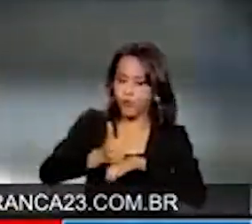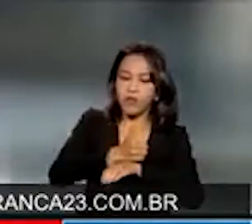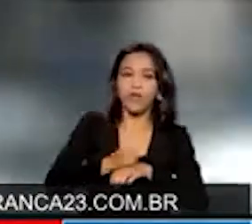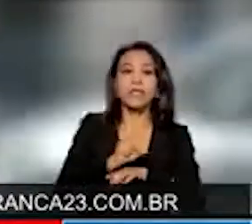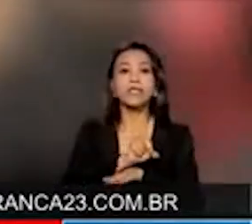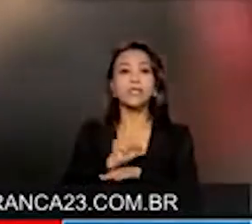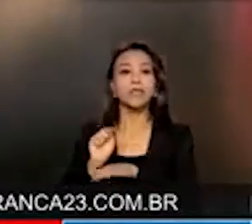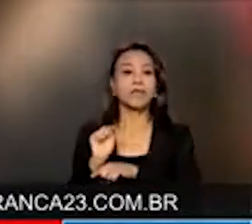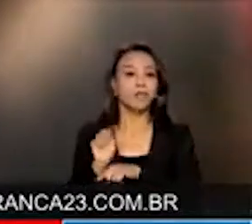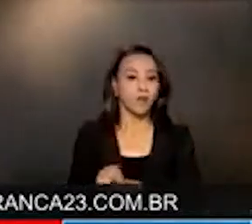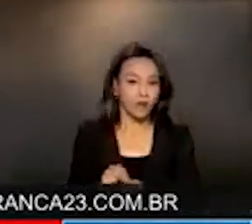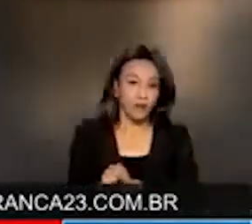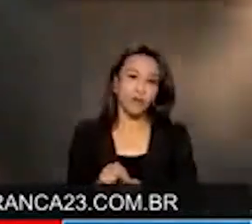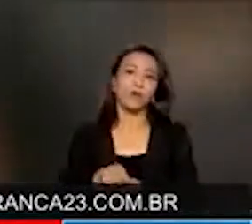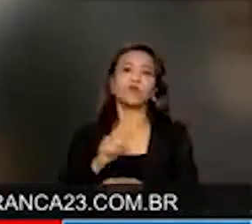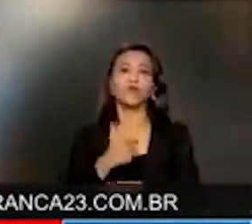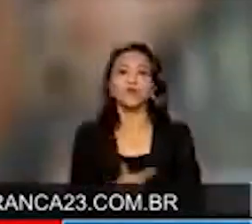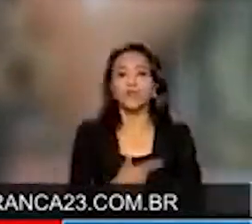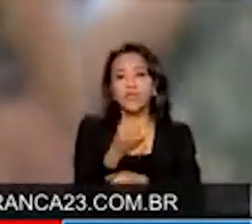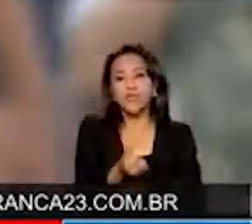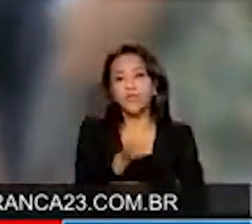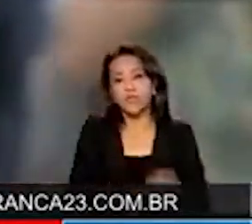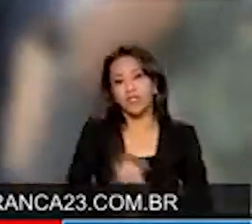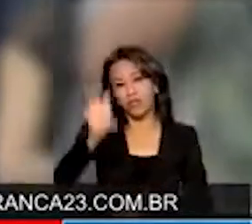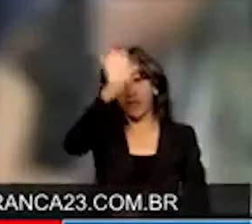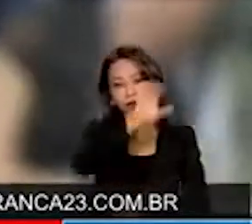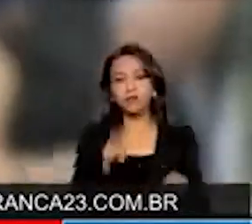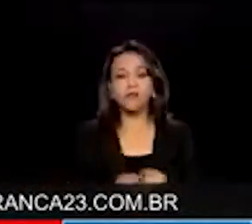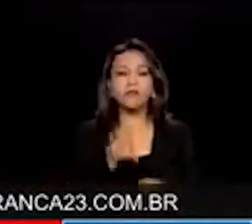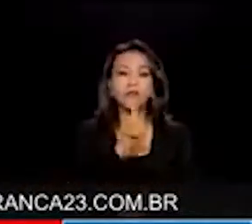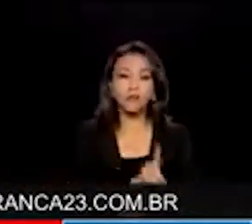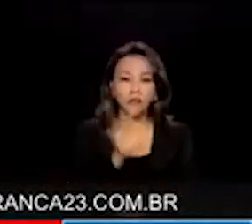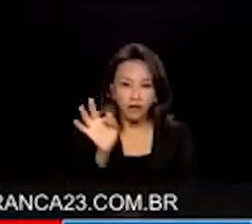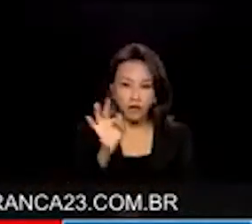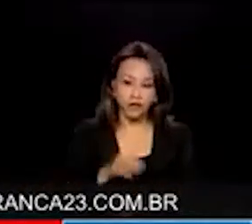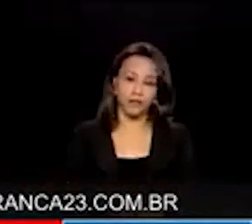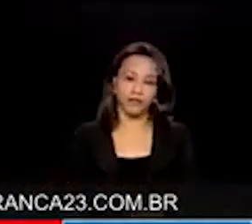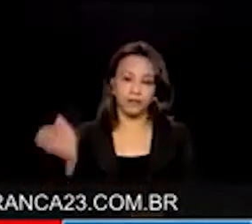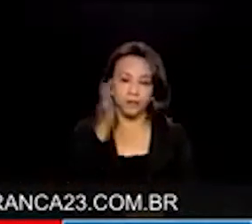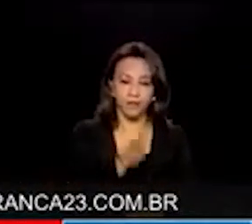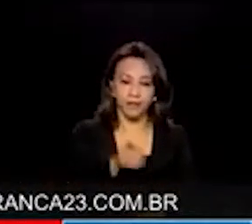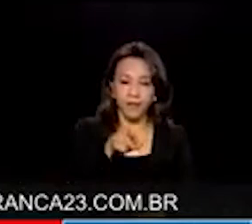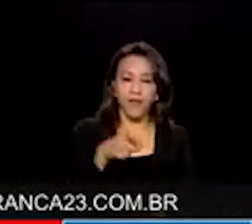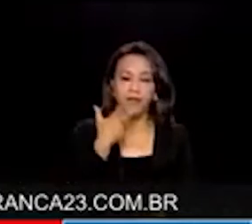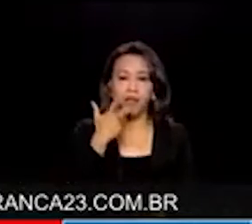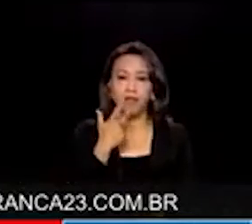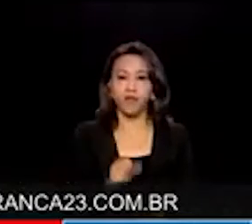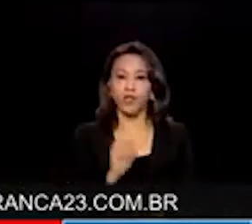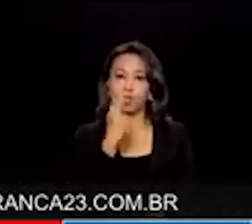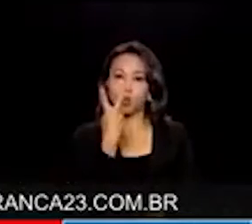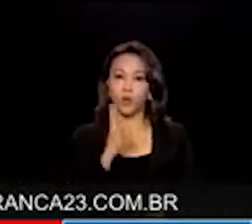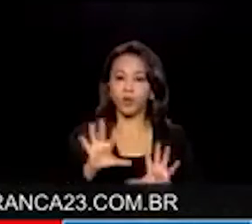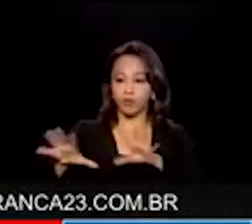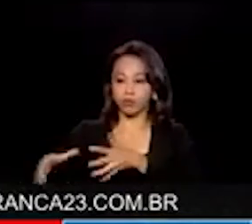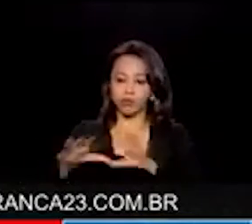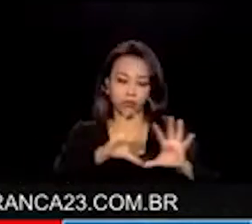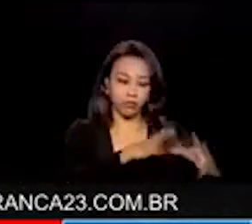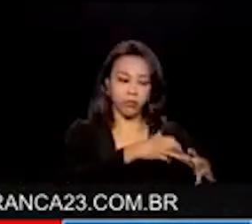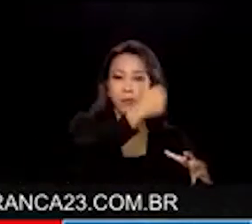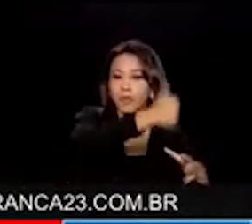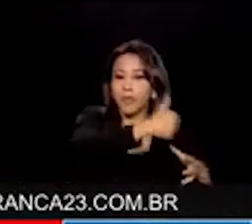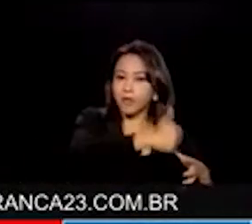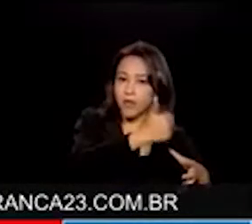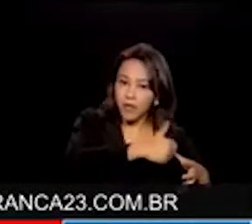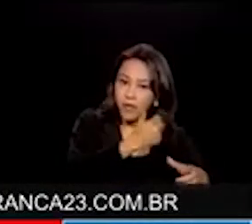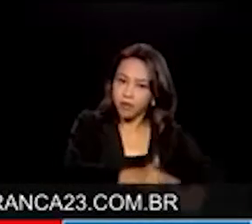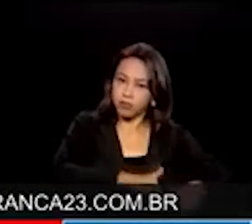mil profissionais nos 26 estados e no Distrito Federal. Essa ação ela foi dividida em duas fases. Uma primeira